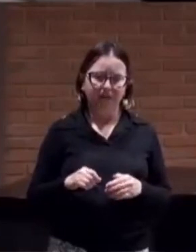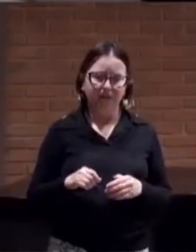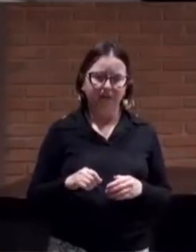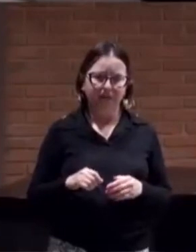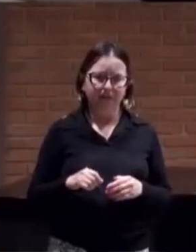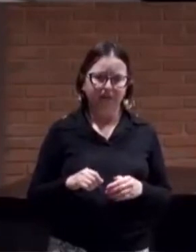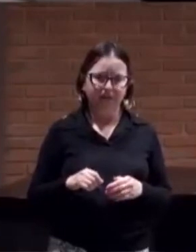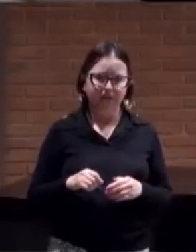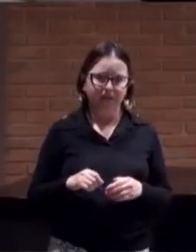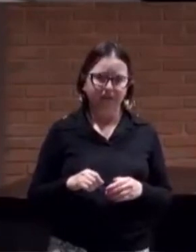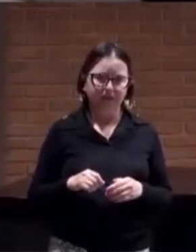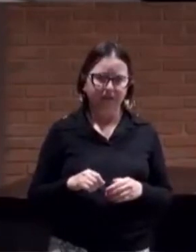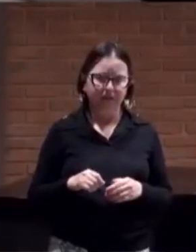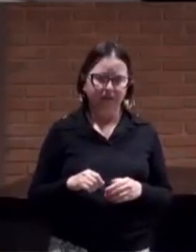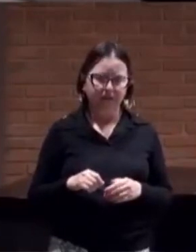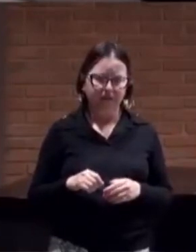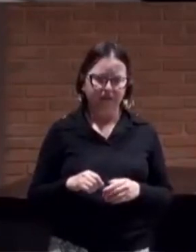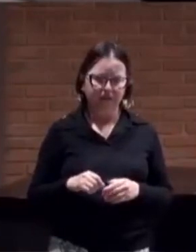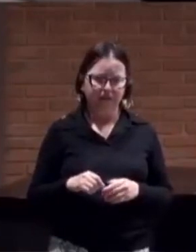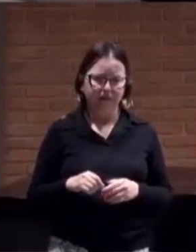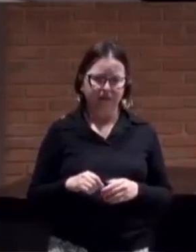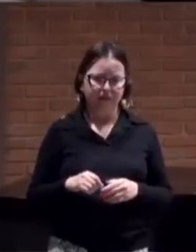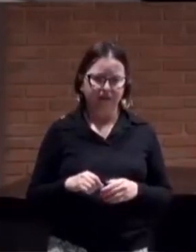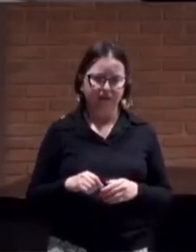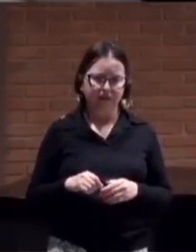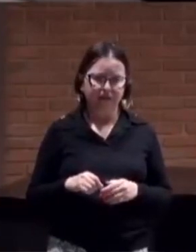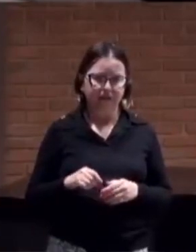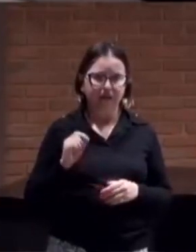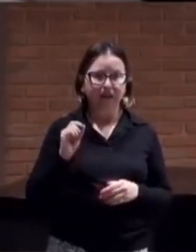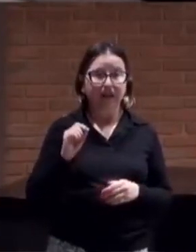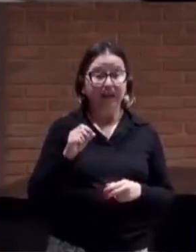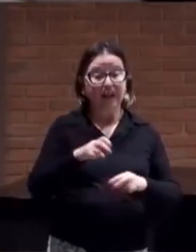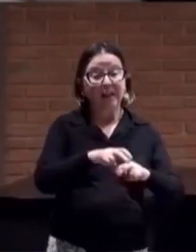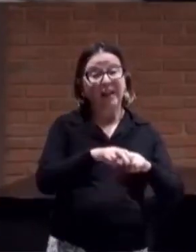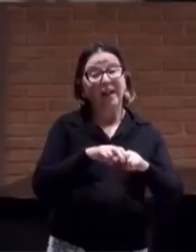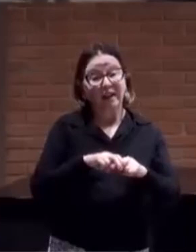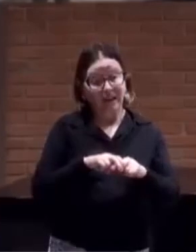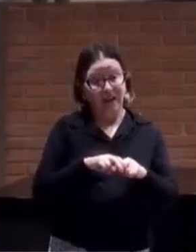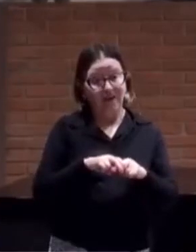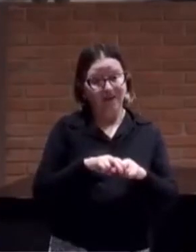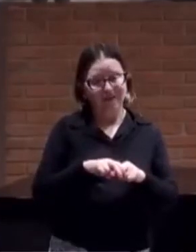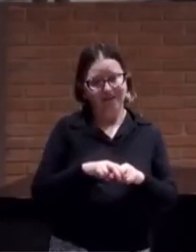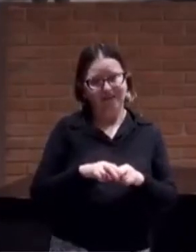causa desta coisa contra Jesus?